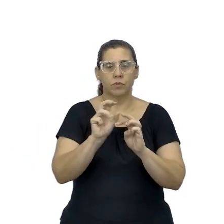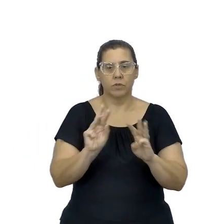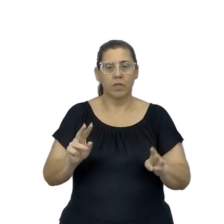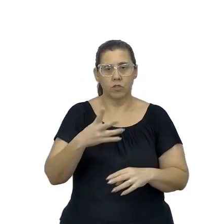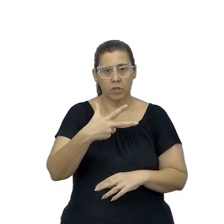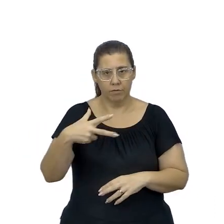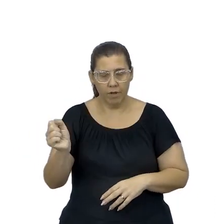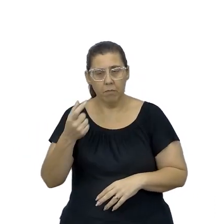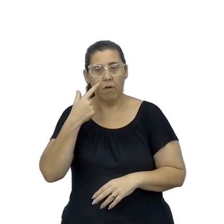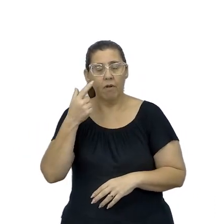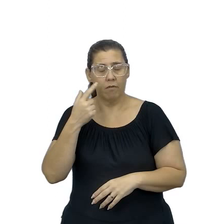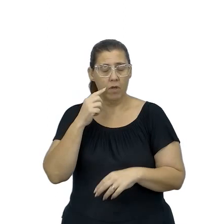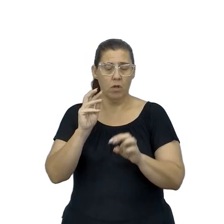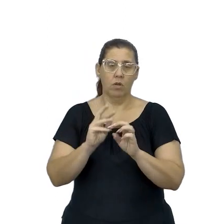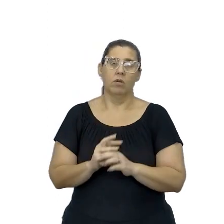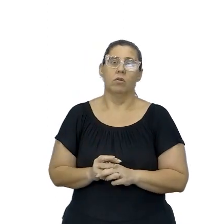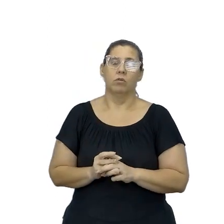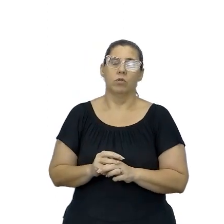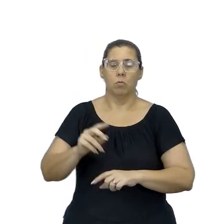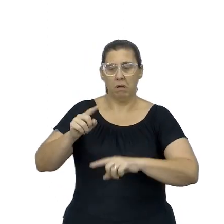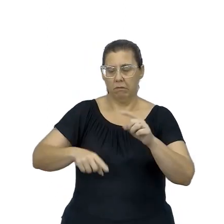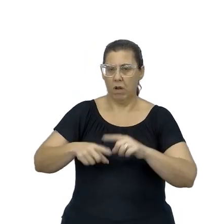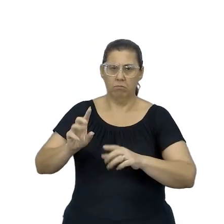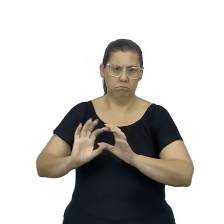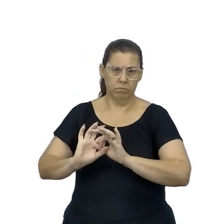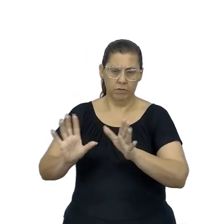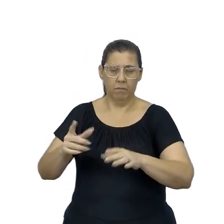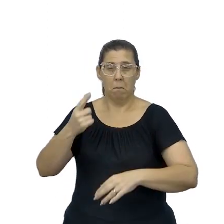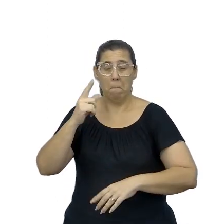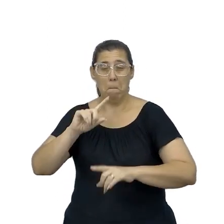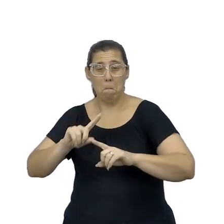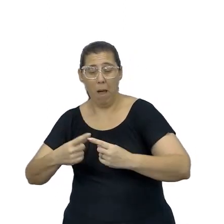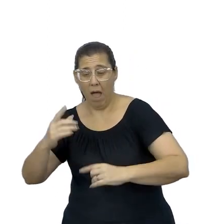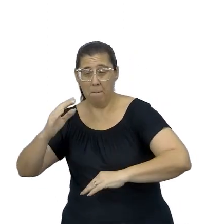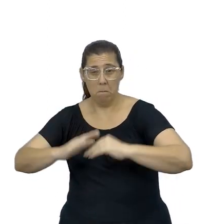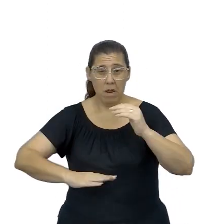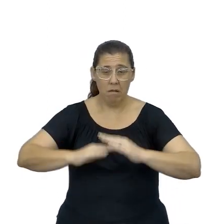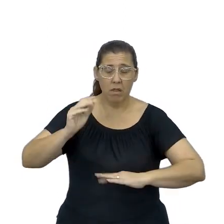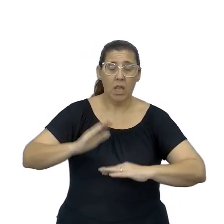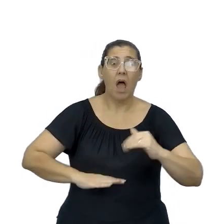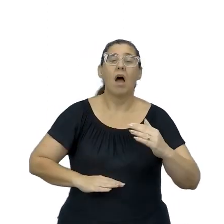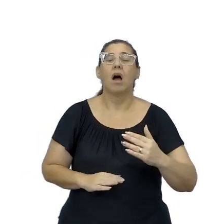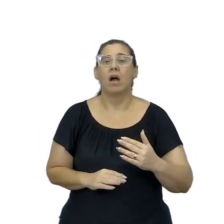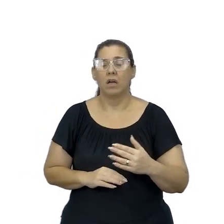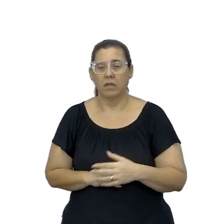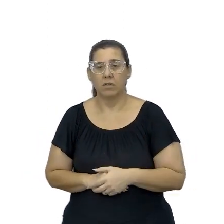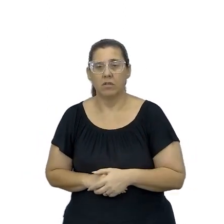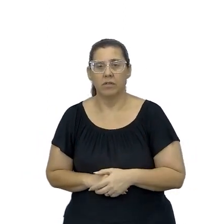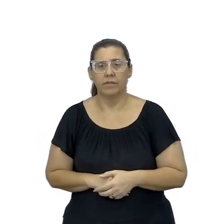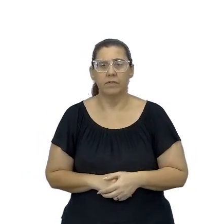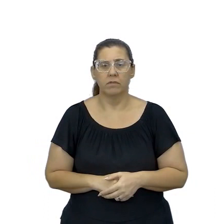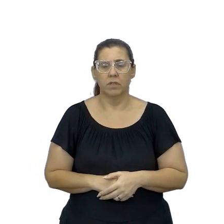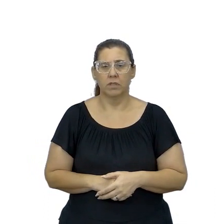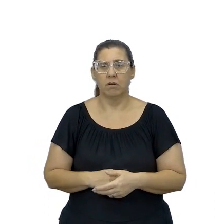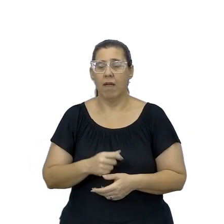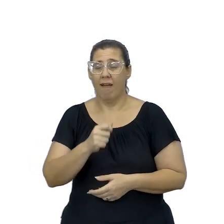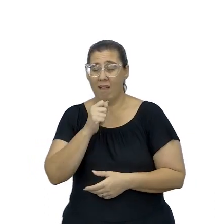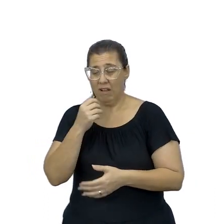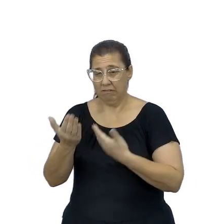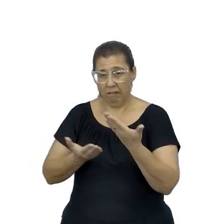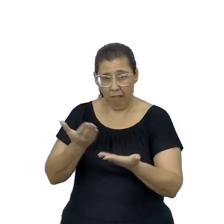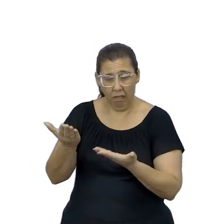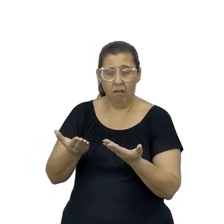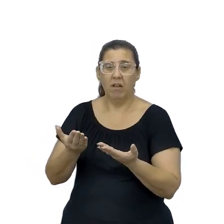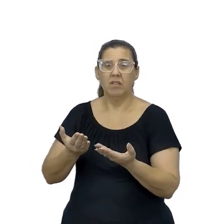está disponível, mas se a gente entra nas habilidades, a grande parte das habilidades que estão sendo tratadas neste